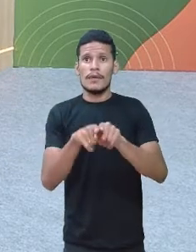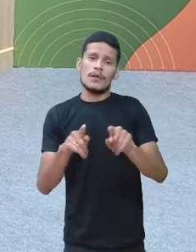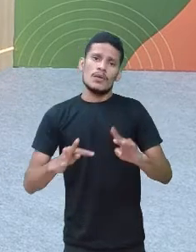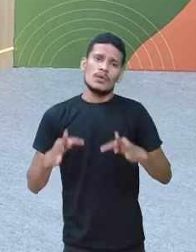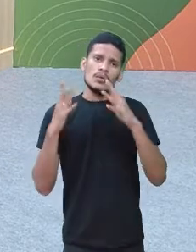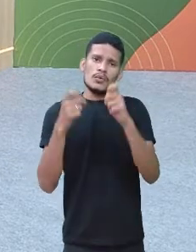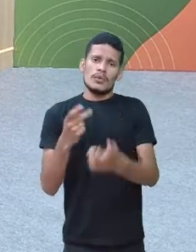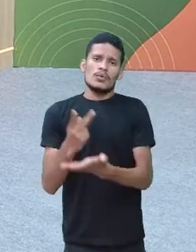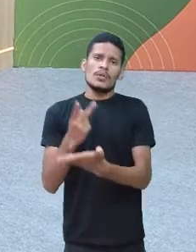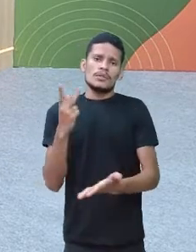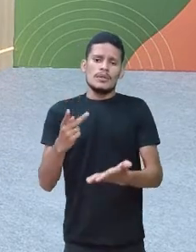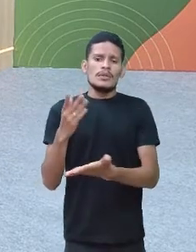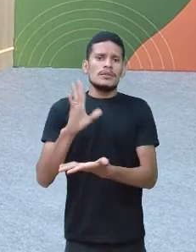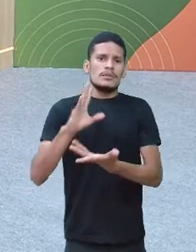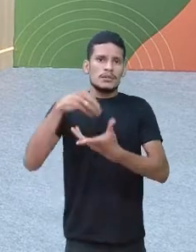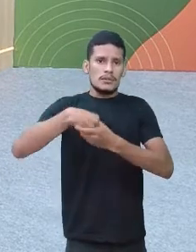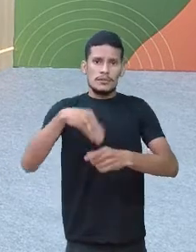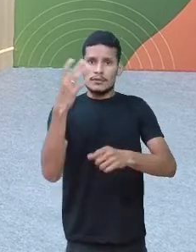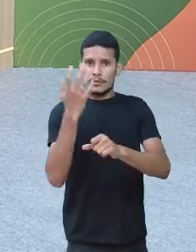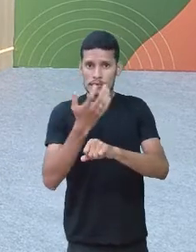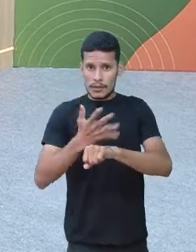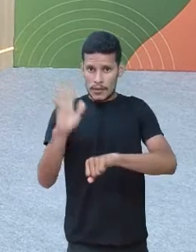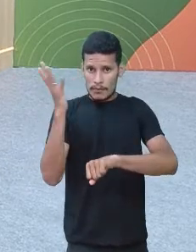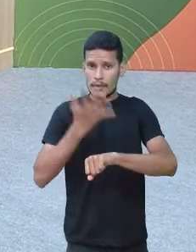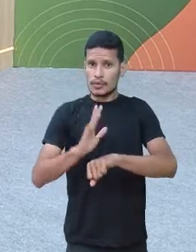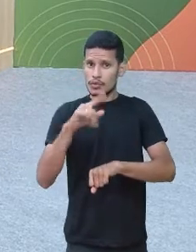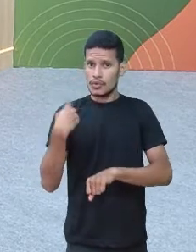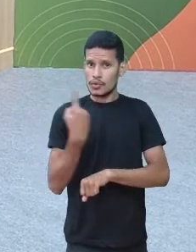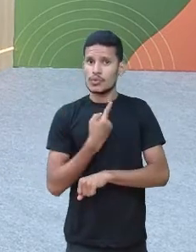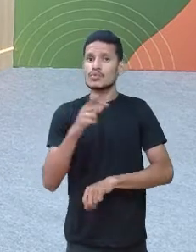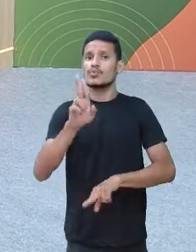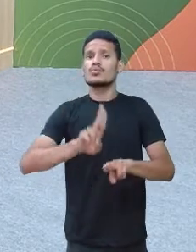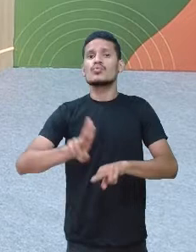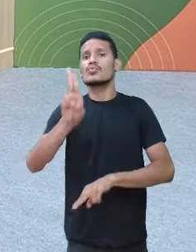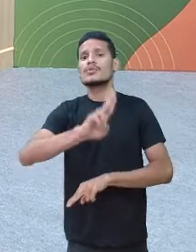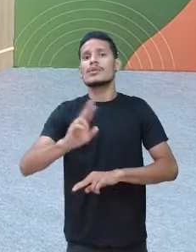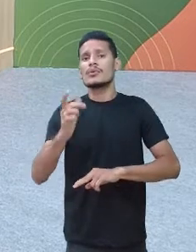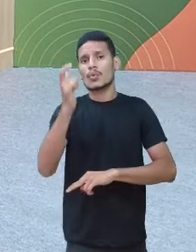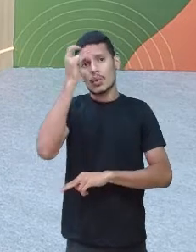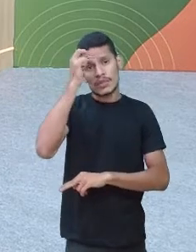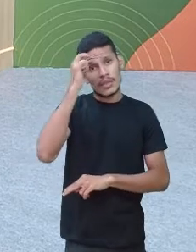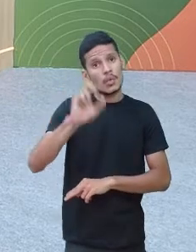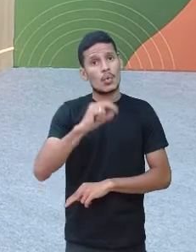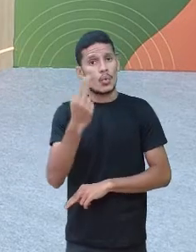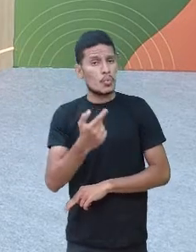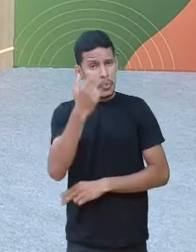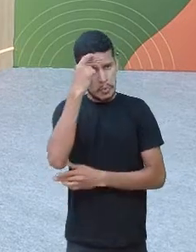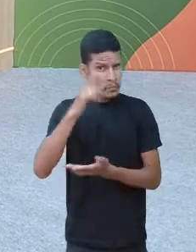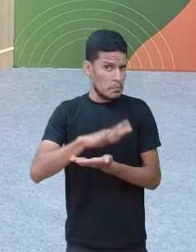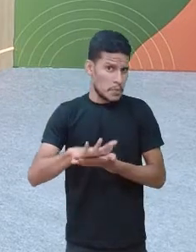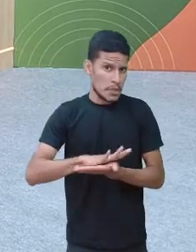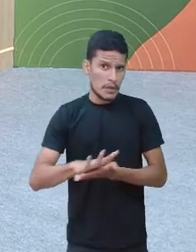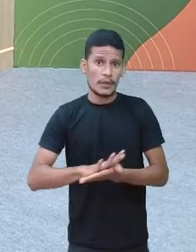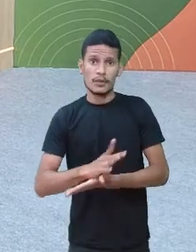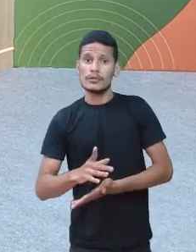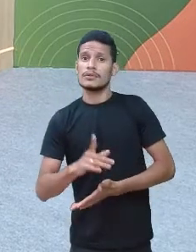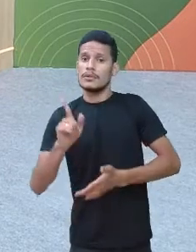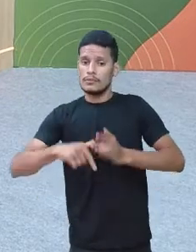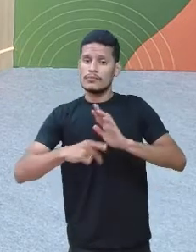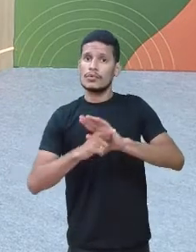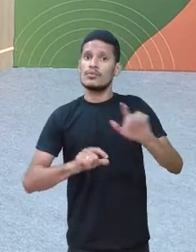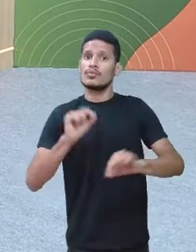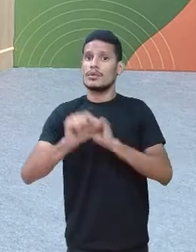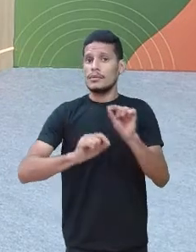vai acontecer, tudo que envolve o treinamento, a gente utiliza, mesmo que seja consciente ou inconsciente, esses princípios eles